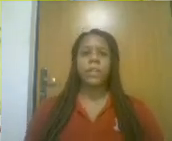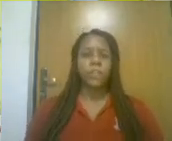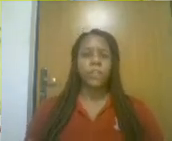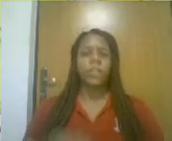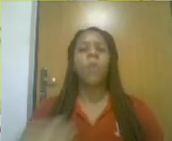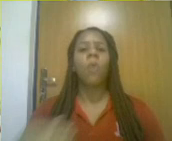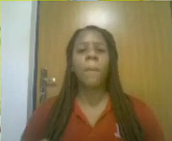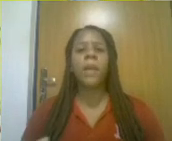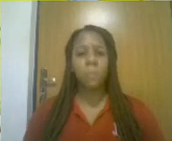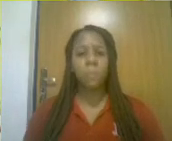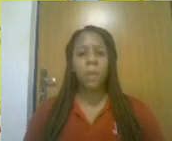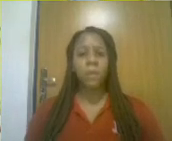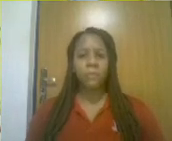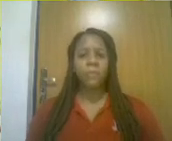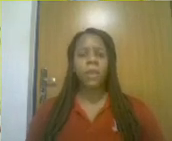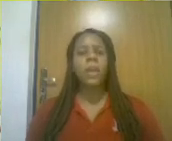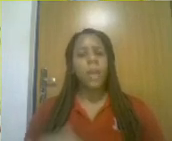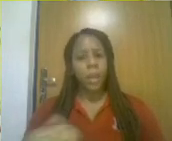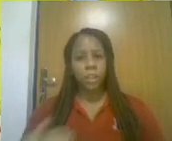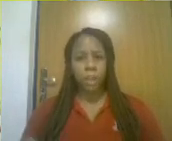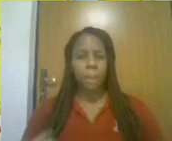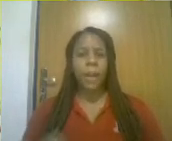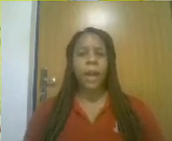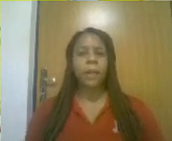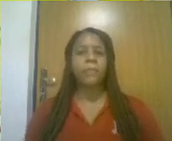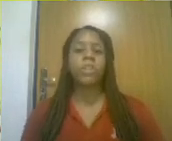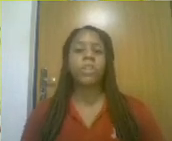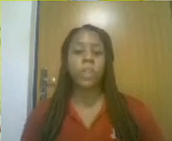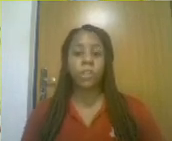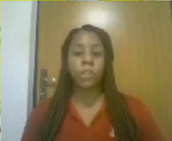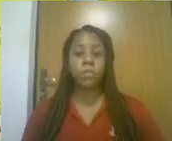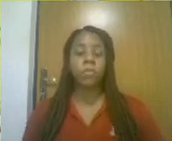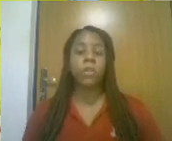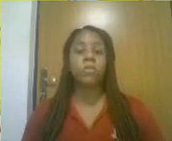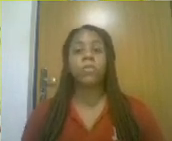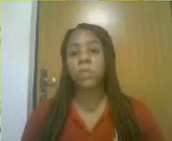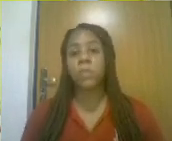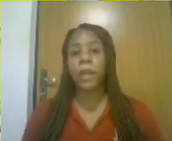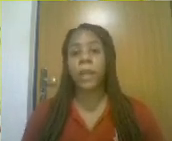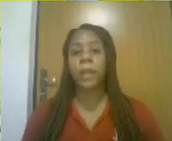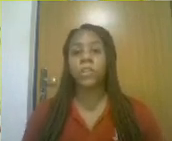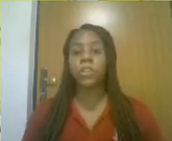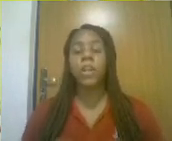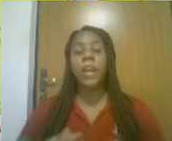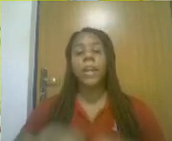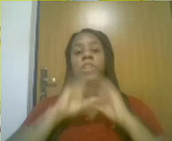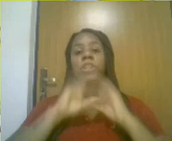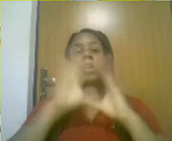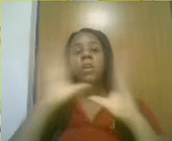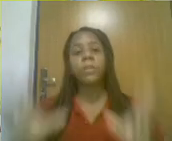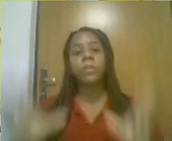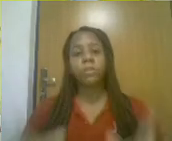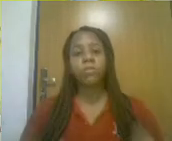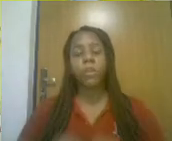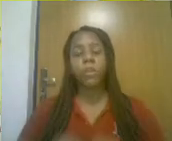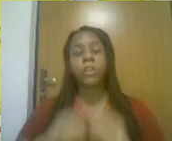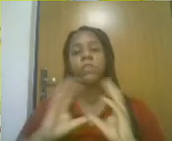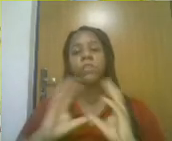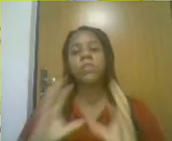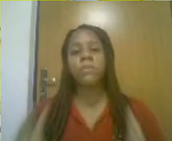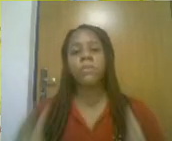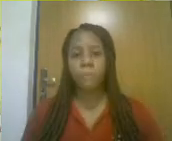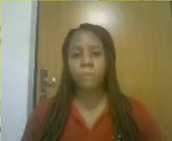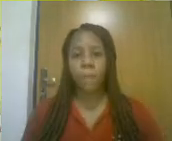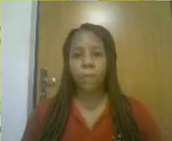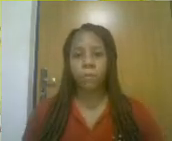mas ele tinha começo, meio e fim, ele tinha parágrafo, ele tinha título, ele tinha os personagens, ele tinha uma estrutura, ele tinha